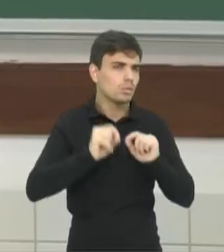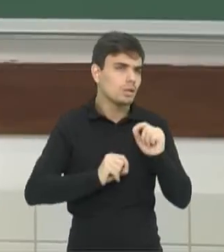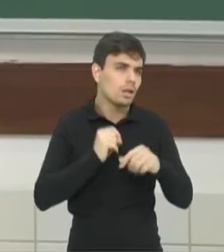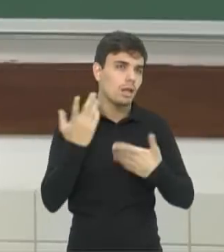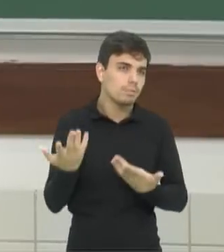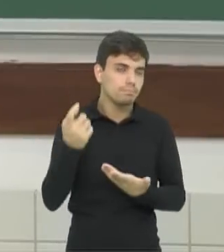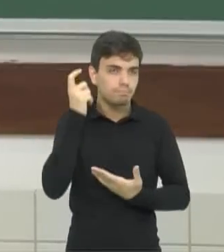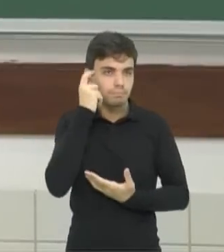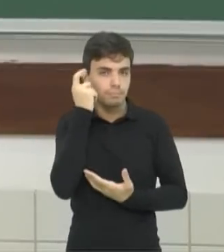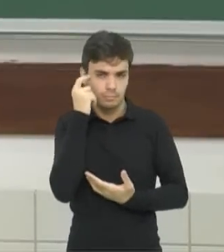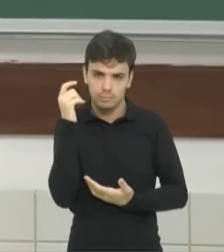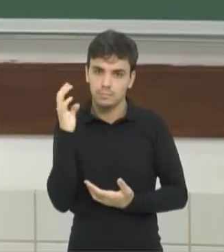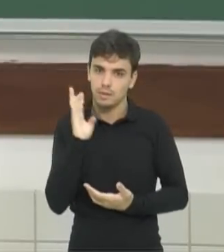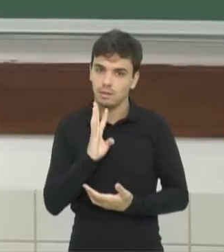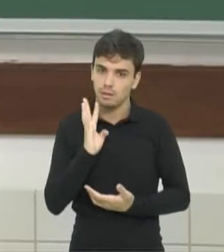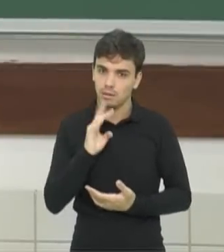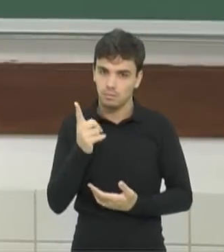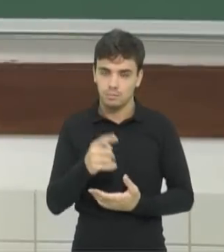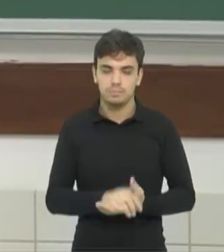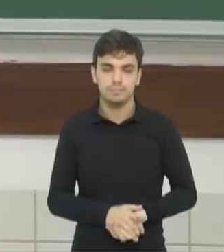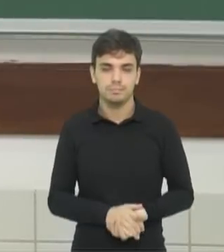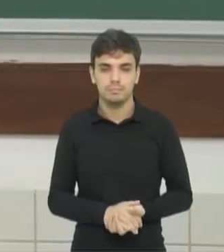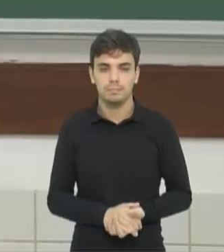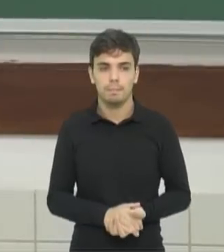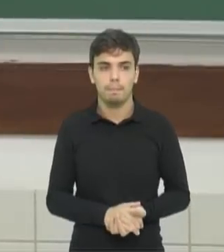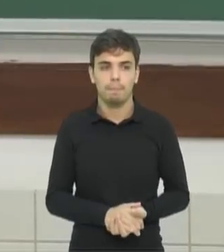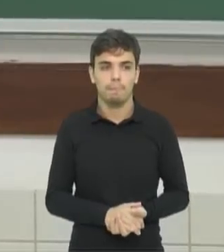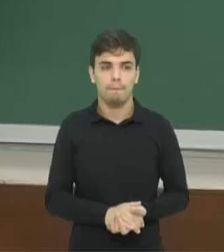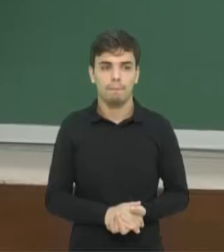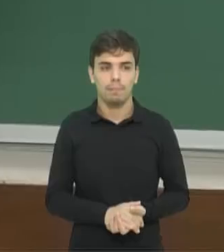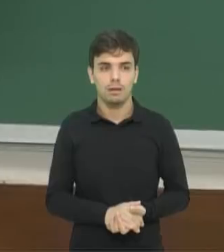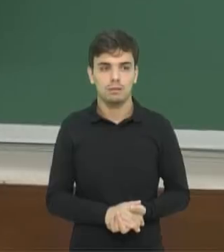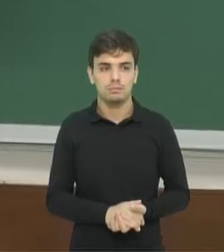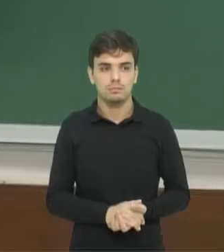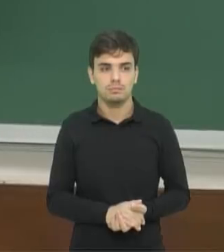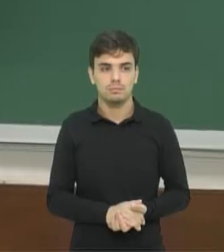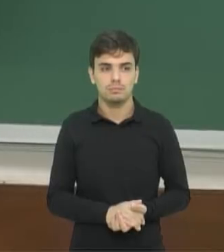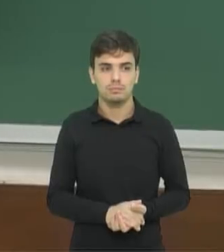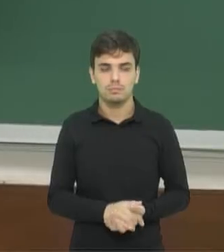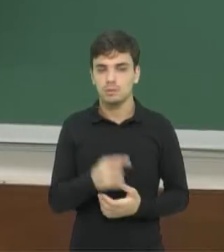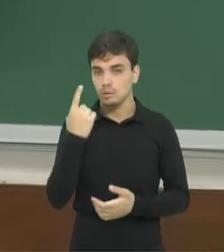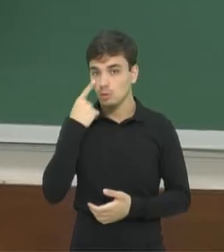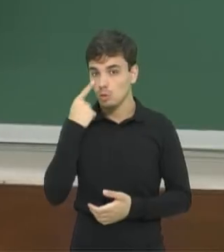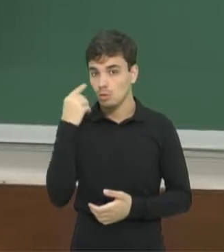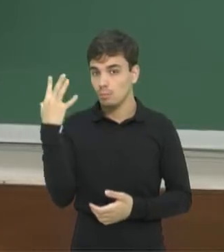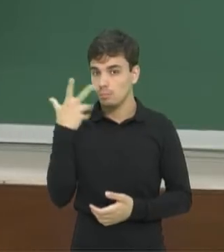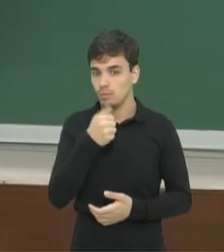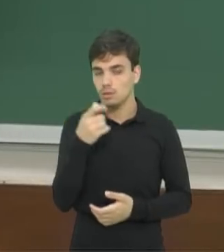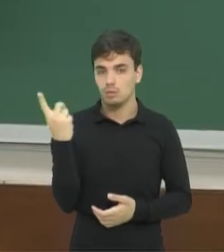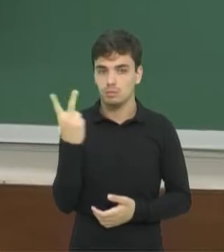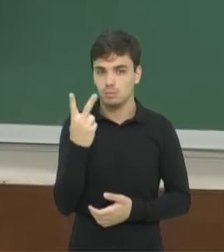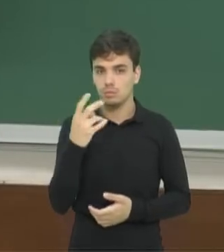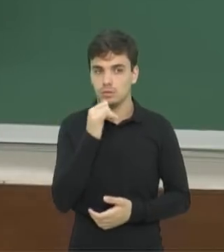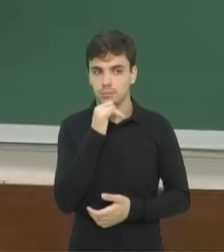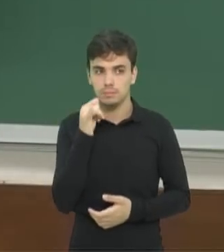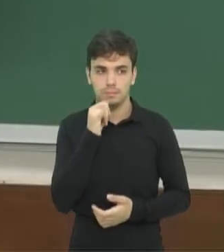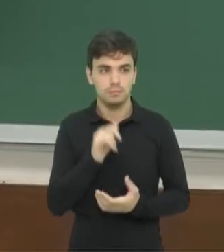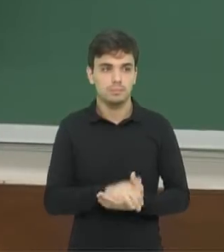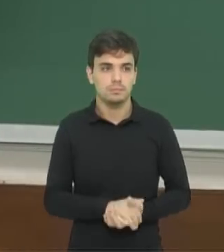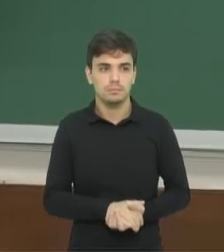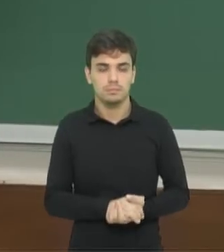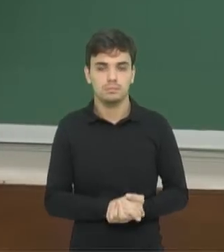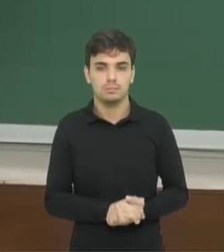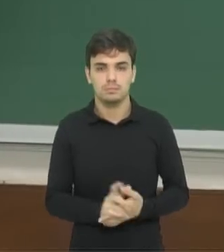obra. Interessante, né? Bem legal. Vamos lá, vamos ver que tem mais coisa aqui. Olha que bonito esses dois exemplos. Gente,